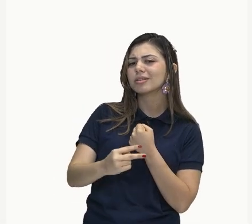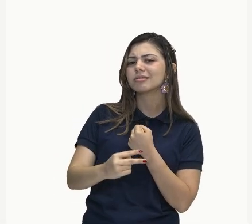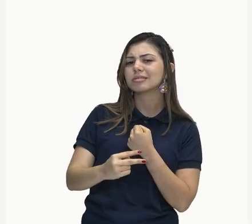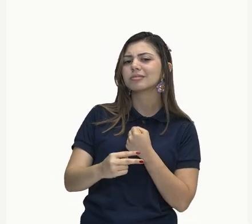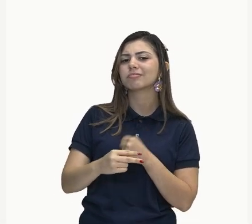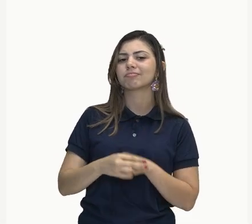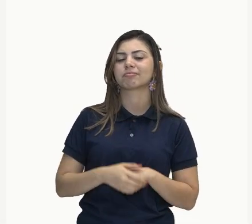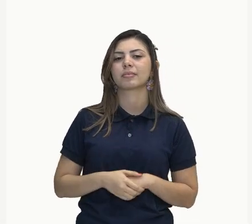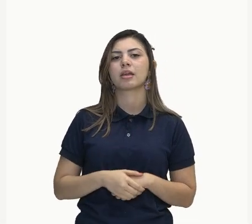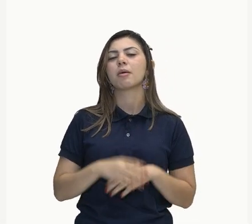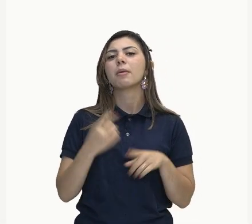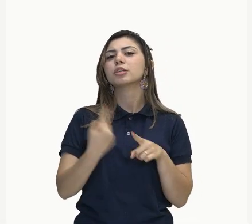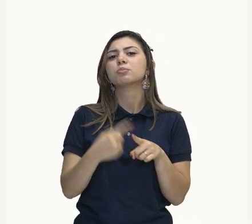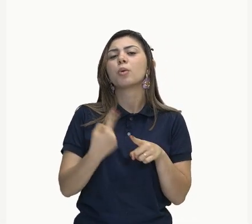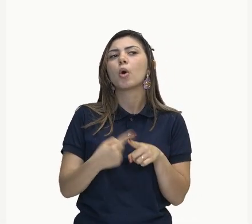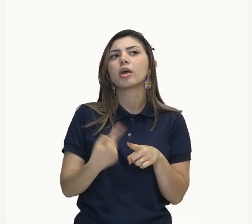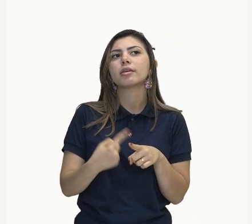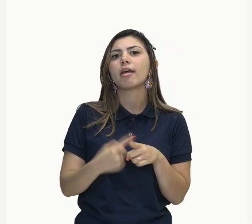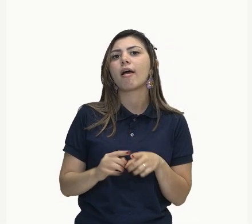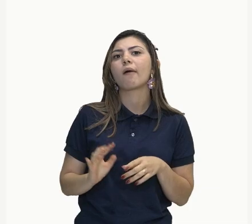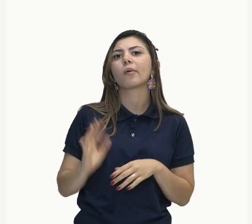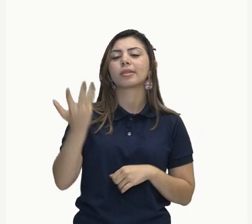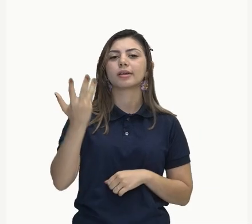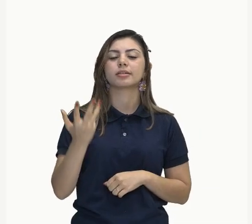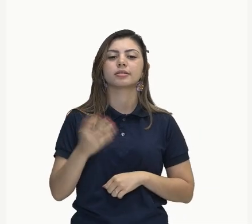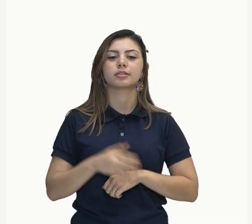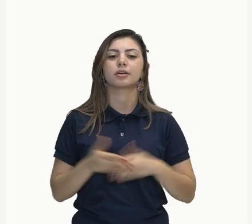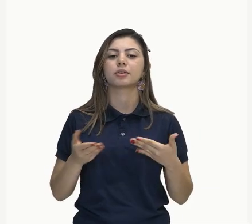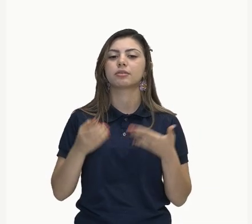gente verifica aí a questão da